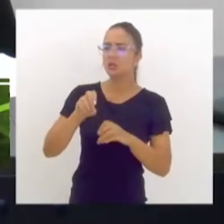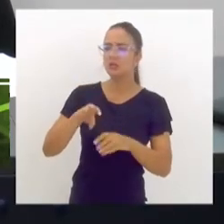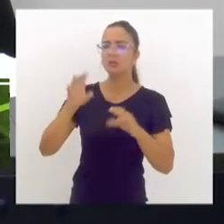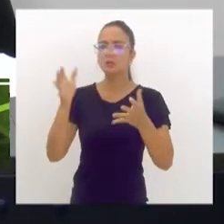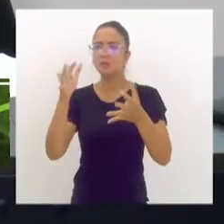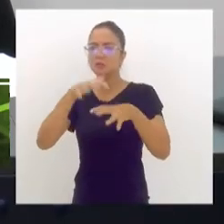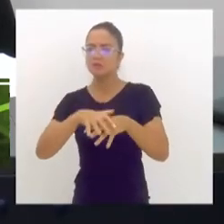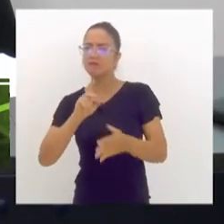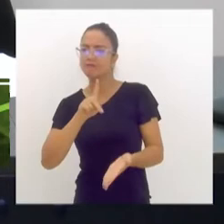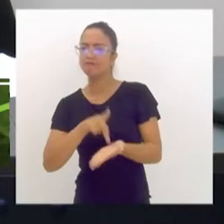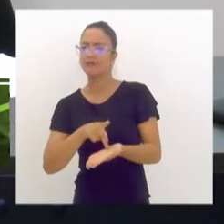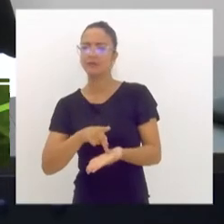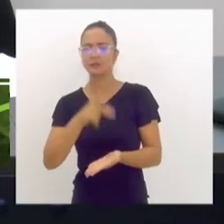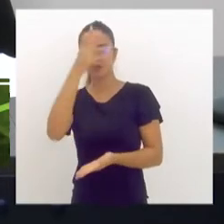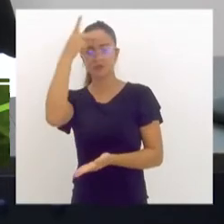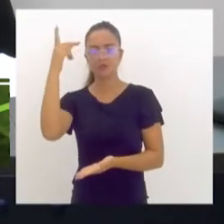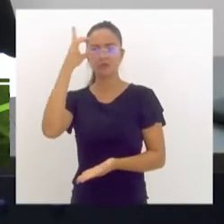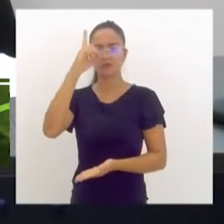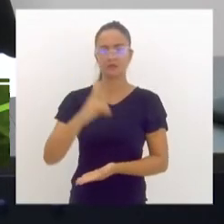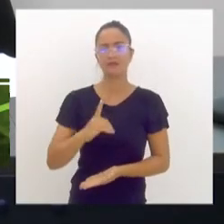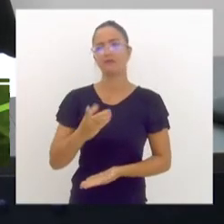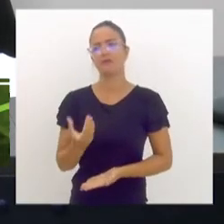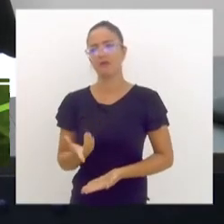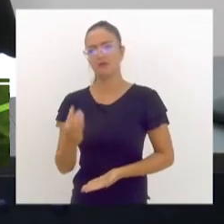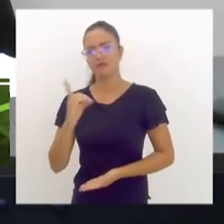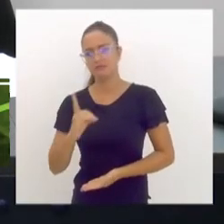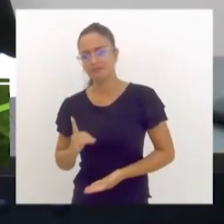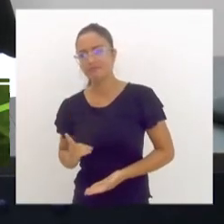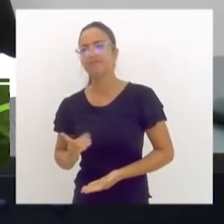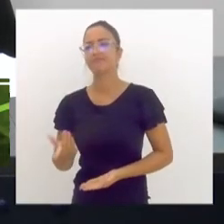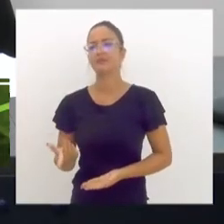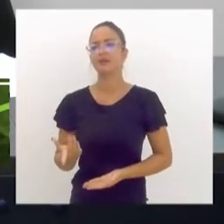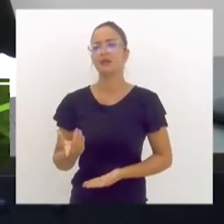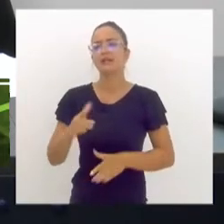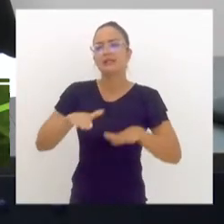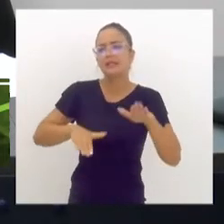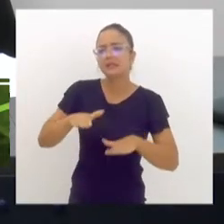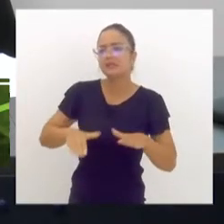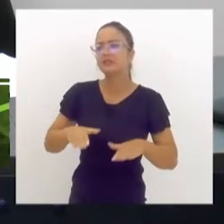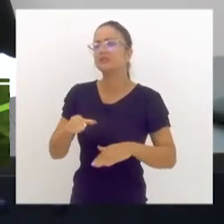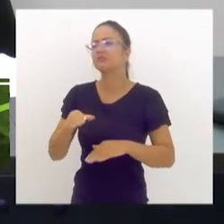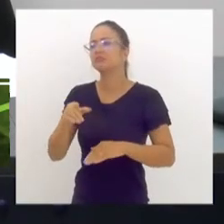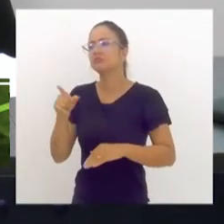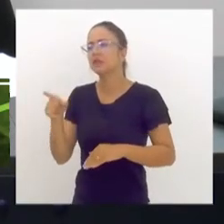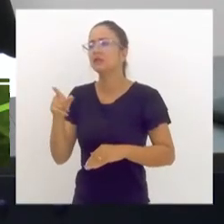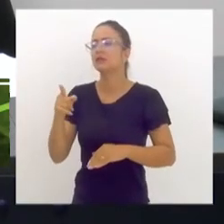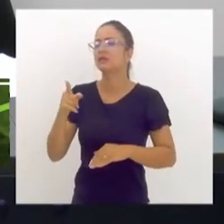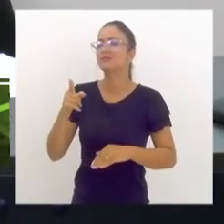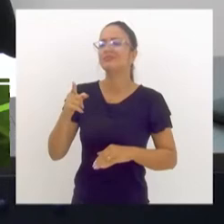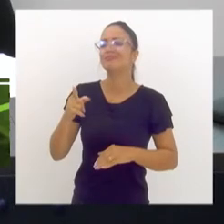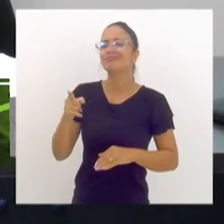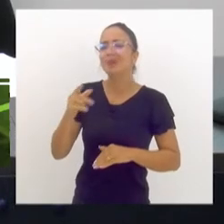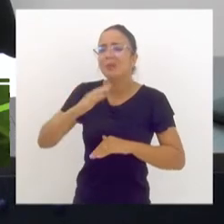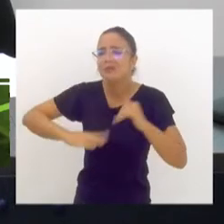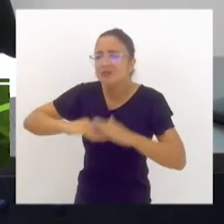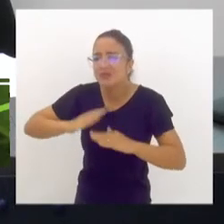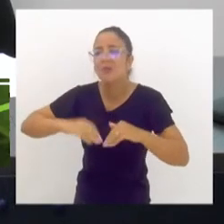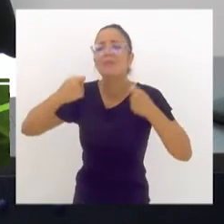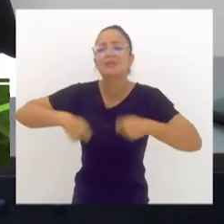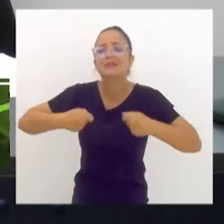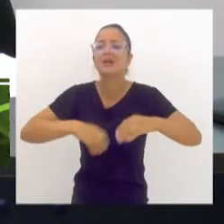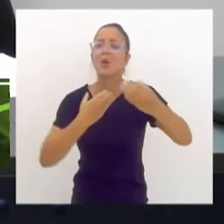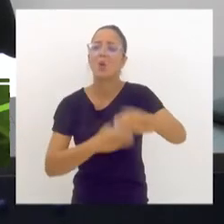deficiência. A gente não ter até hoje um corpo profissional concursado é algo muito grave, que nos incomoda muito, né?